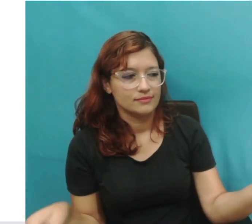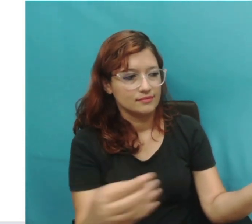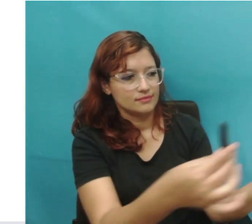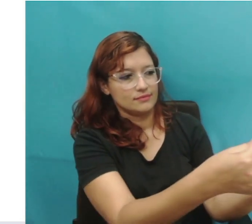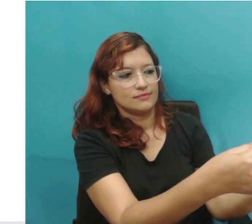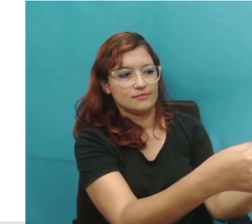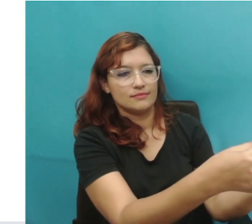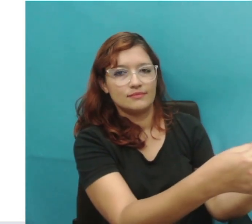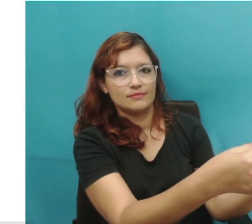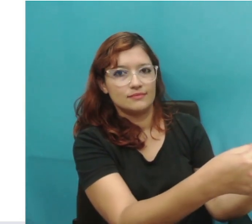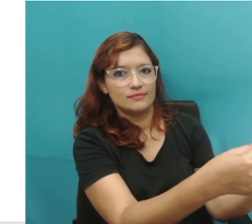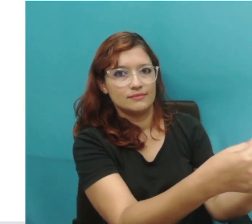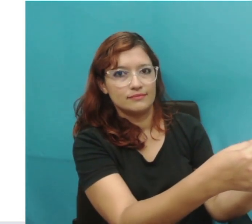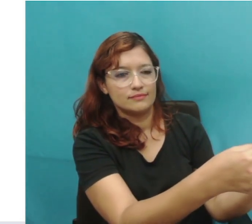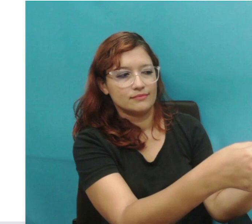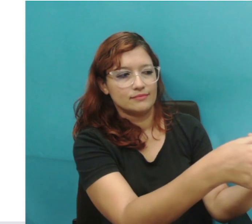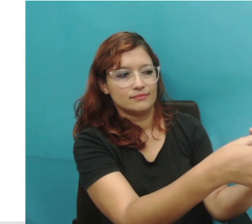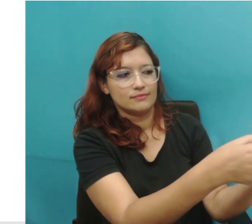conversando.